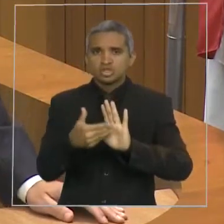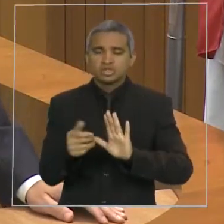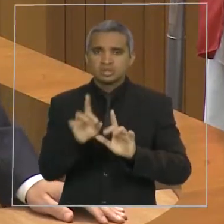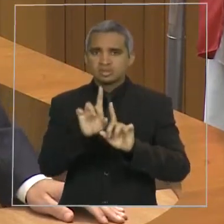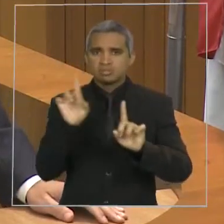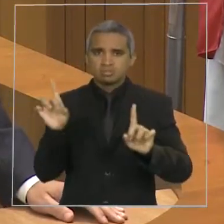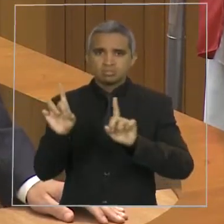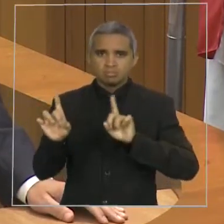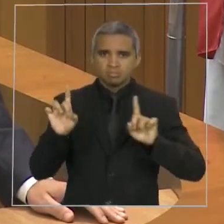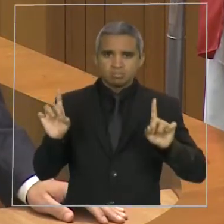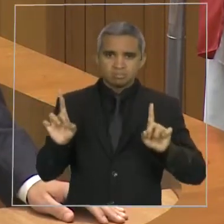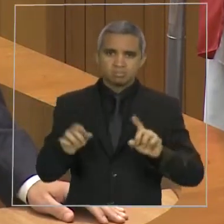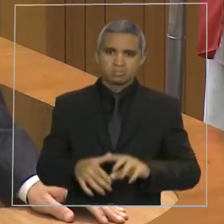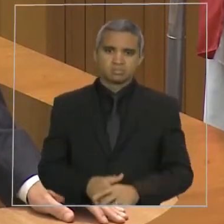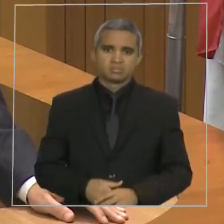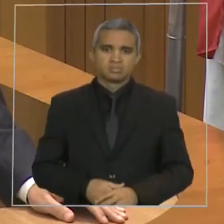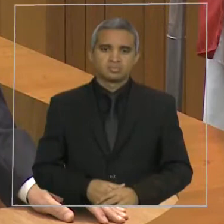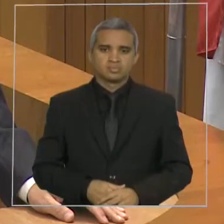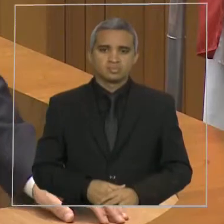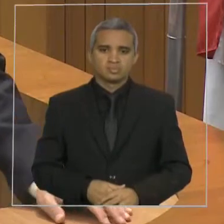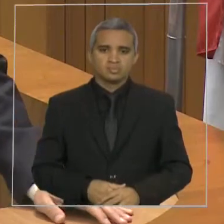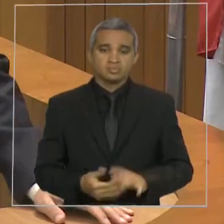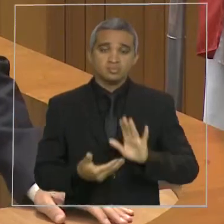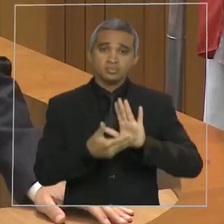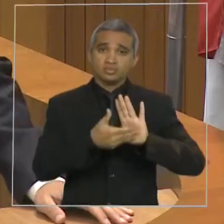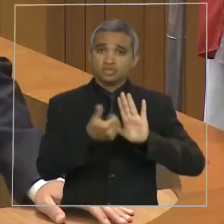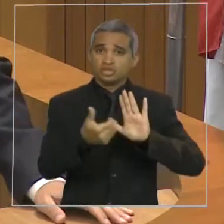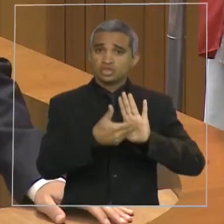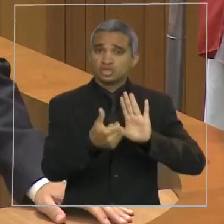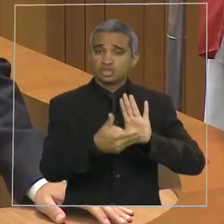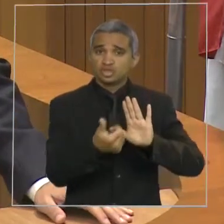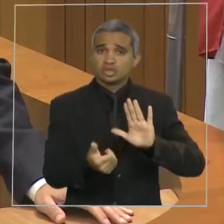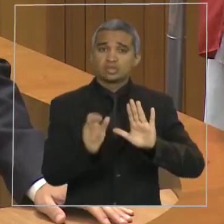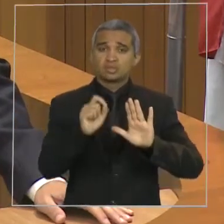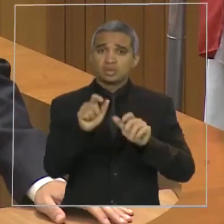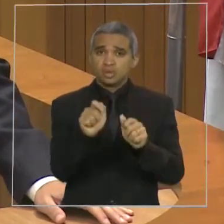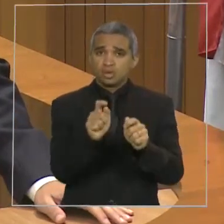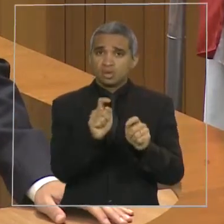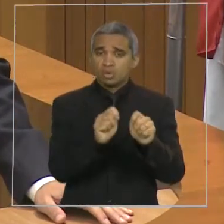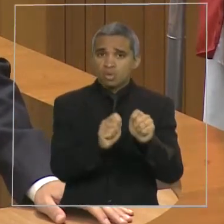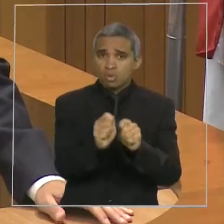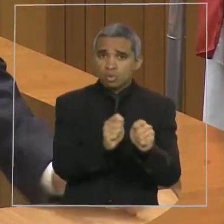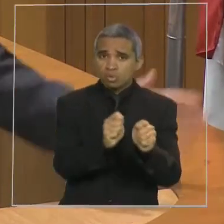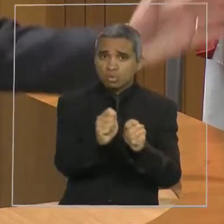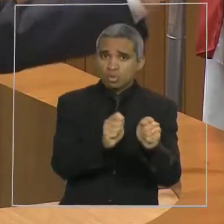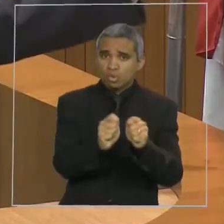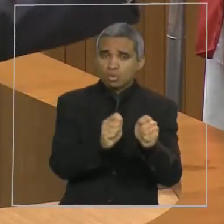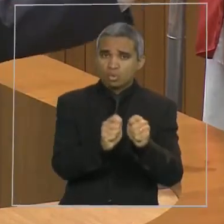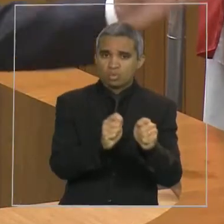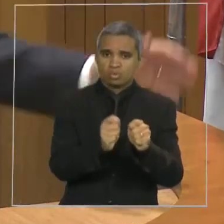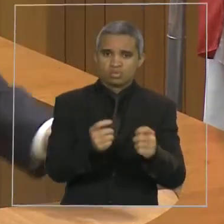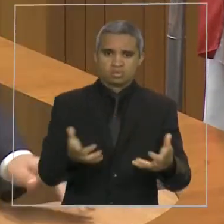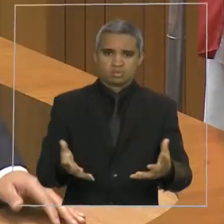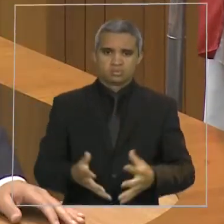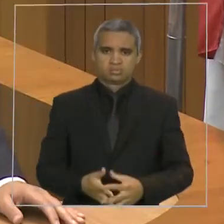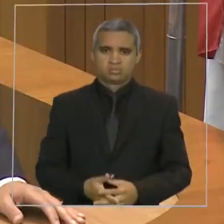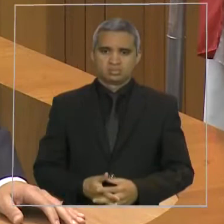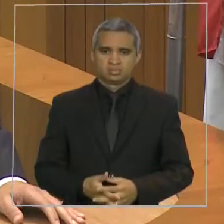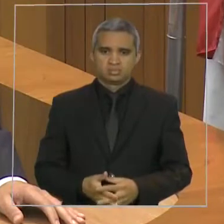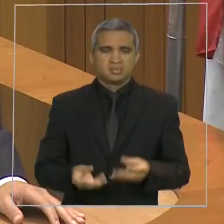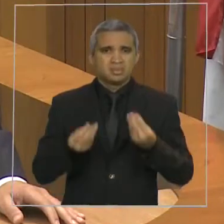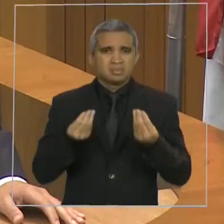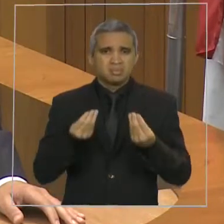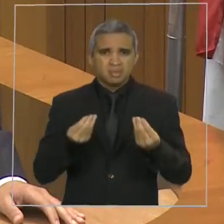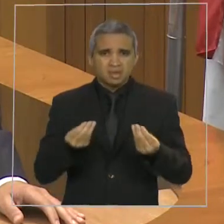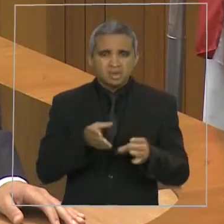o caráter deliberativo e controlador do Conselho Estadual. Então, para que vai servir o Conselho Estadual